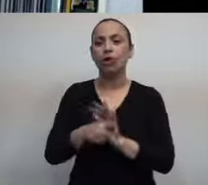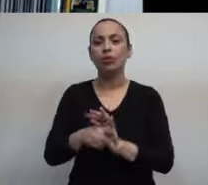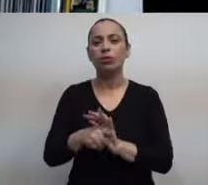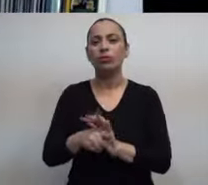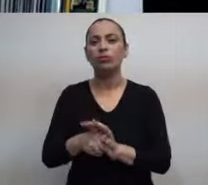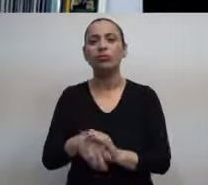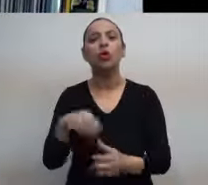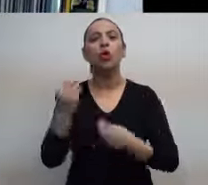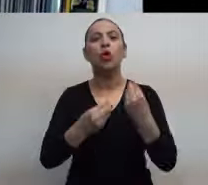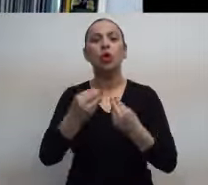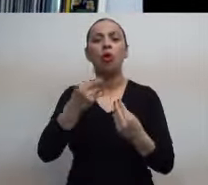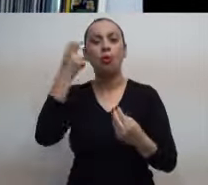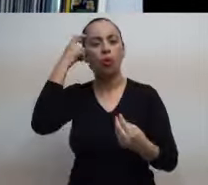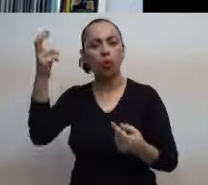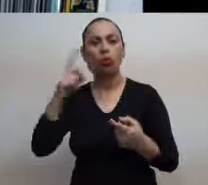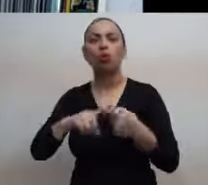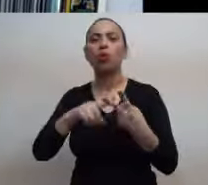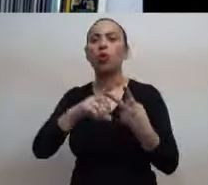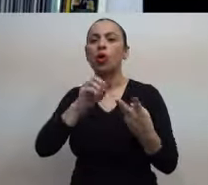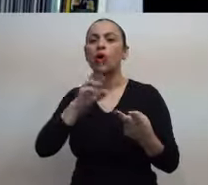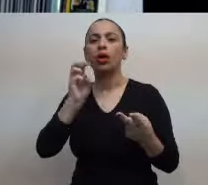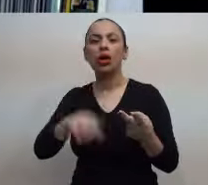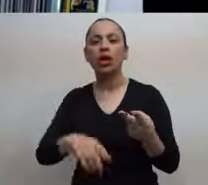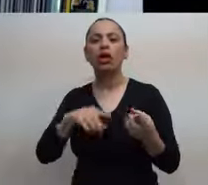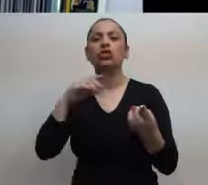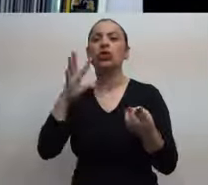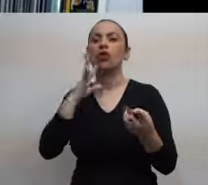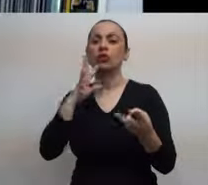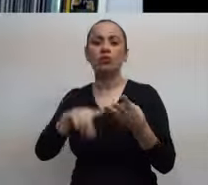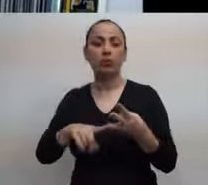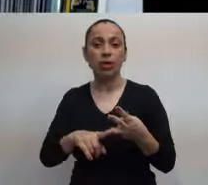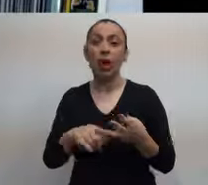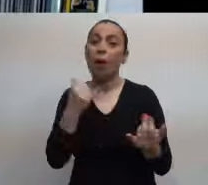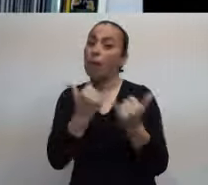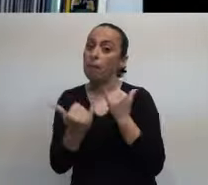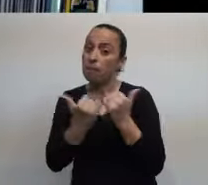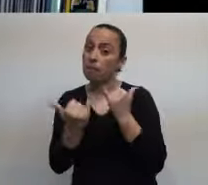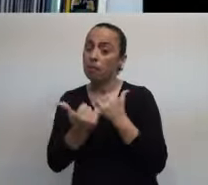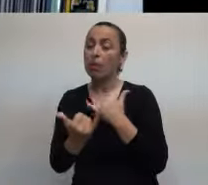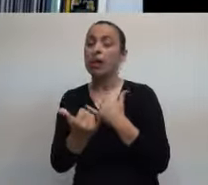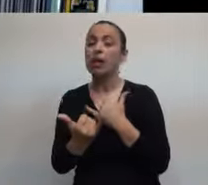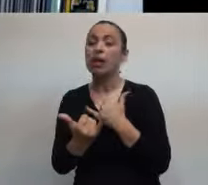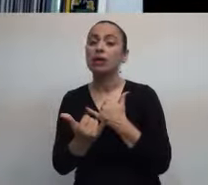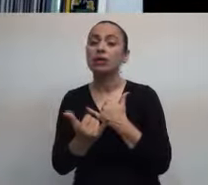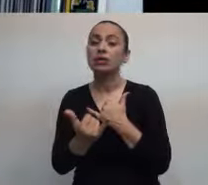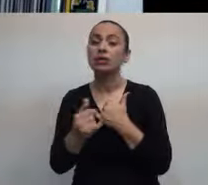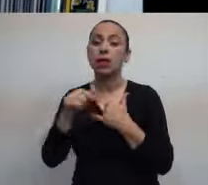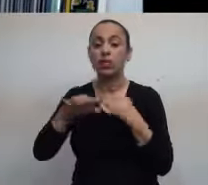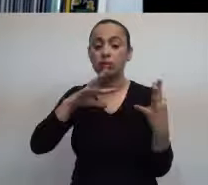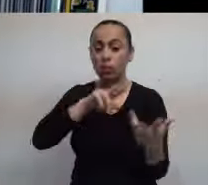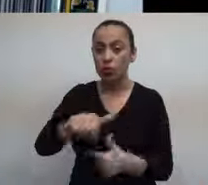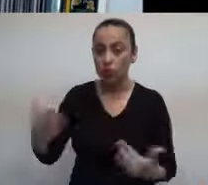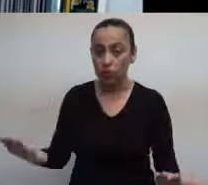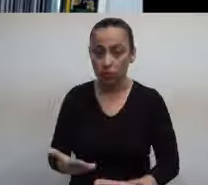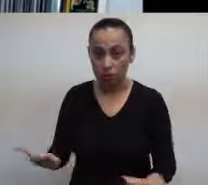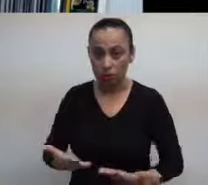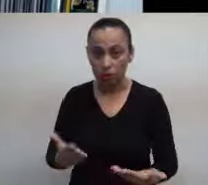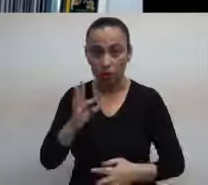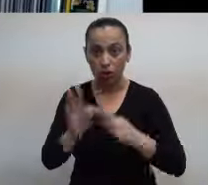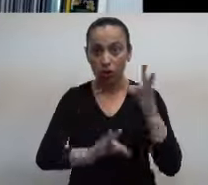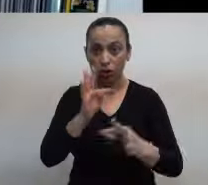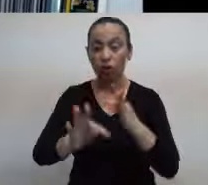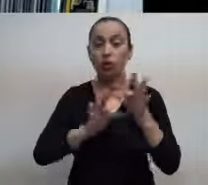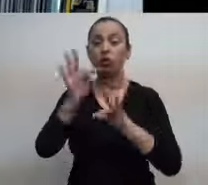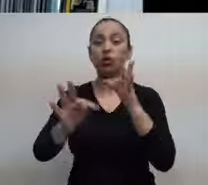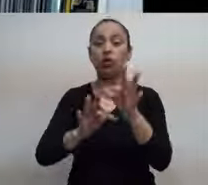formação, de cultura, de origem e conhecimento. Ao que parece, este mundo atual,